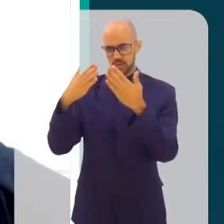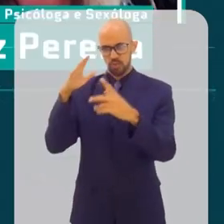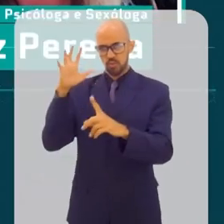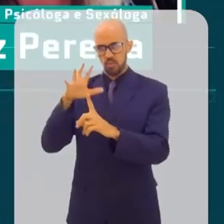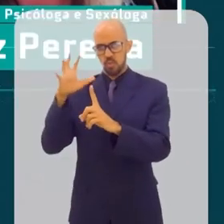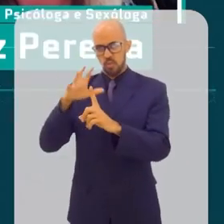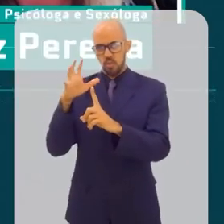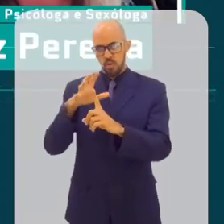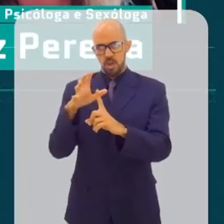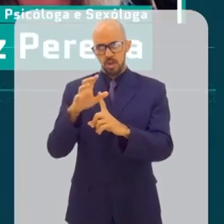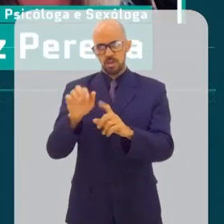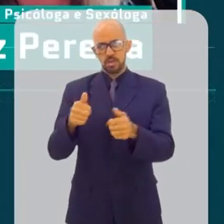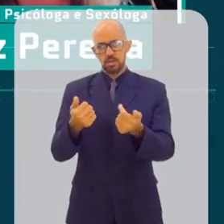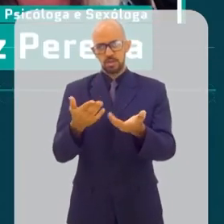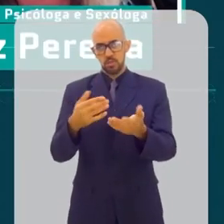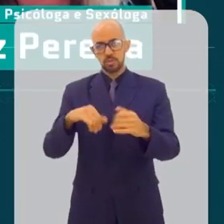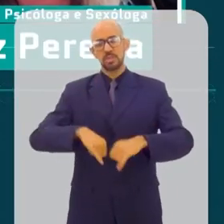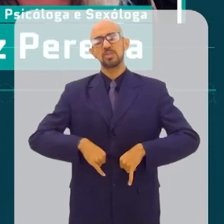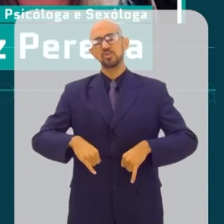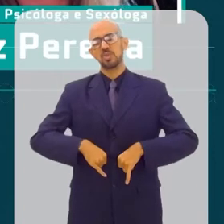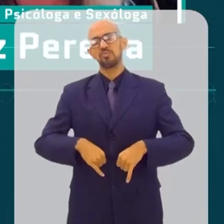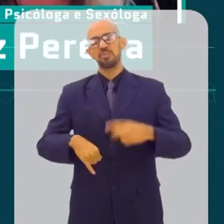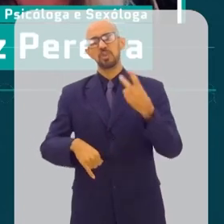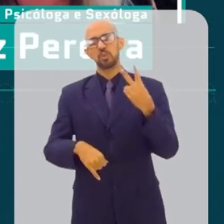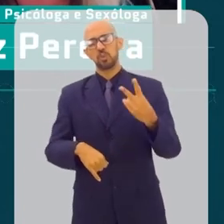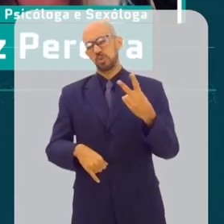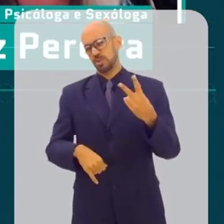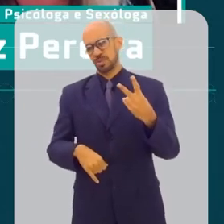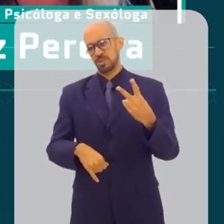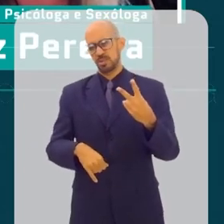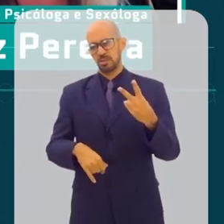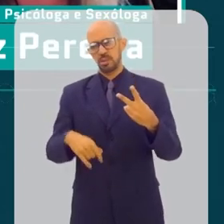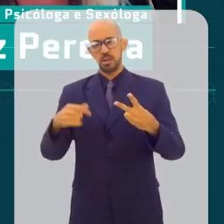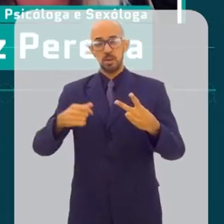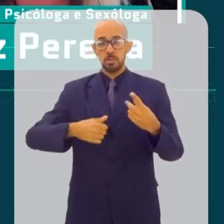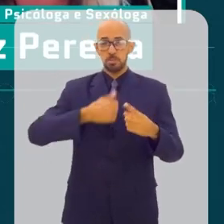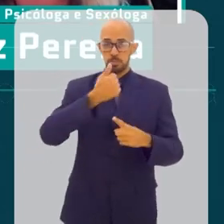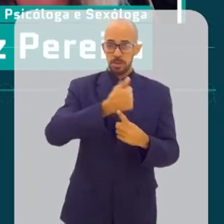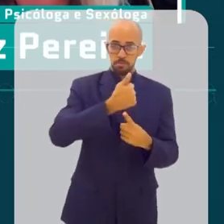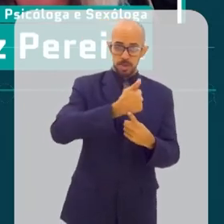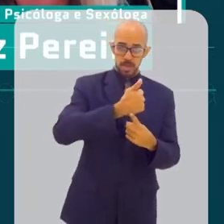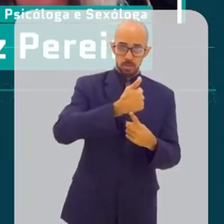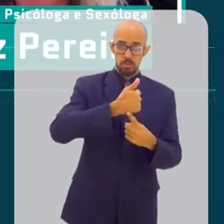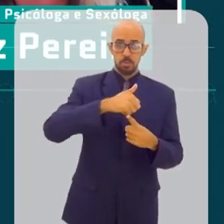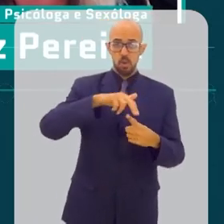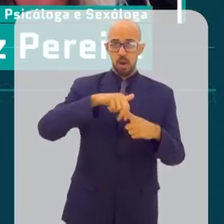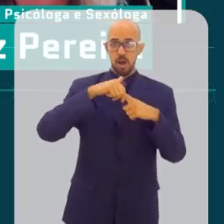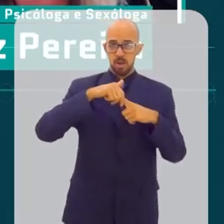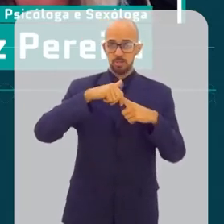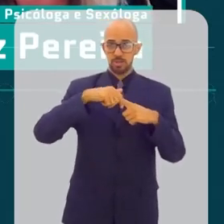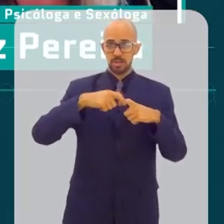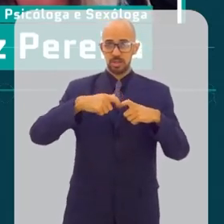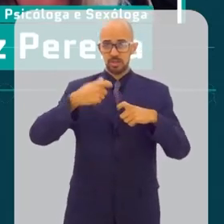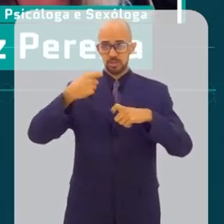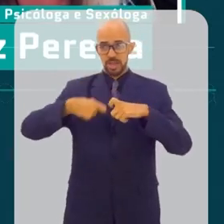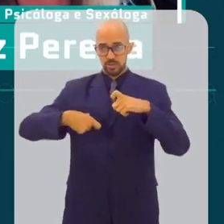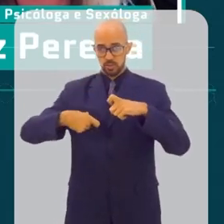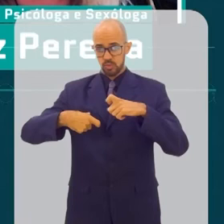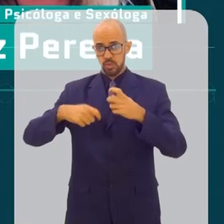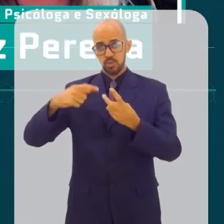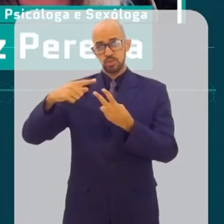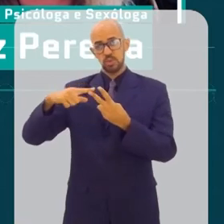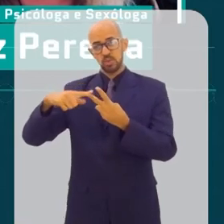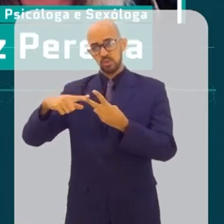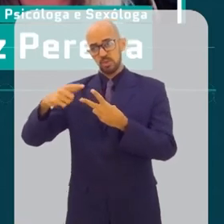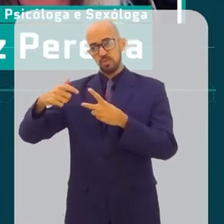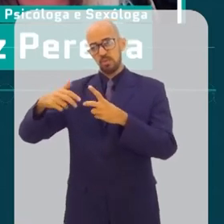psicológica. Então, se sofre duas vezes, né? Porque você não está tendo a tua sexualidade compreendida.